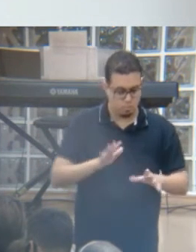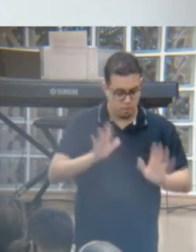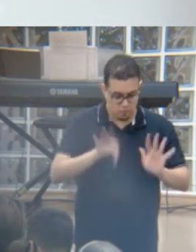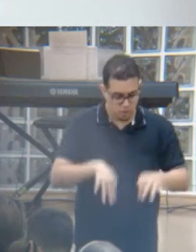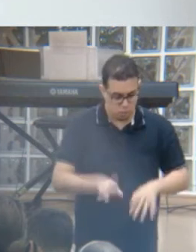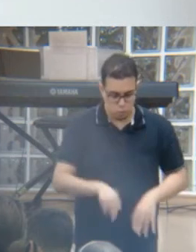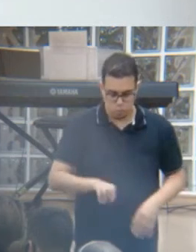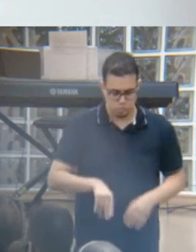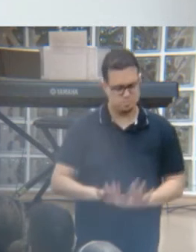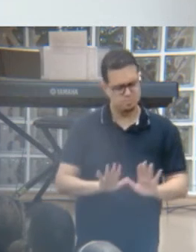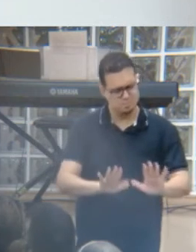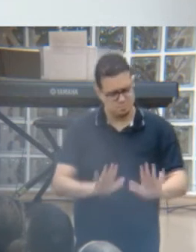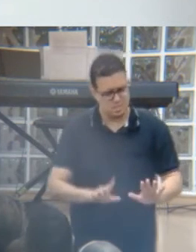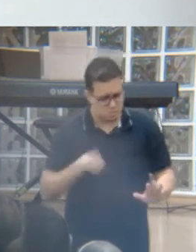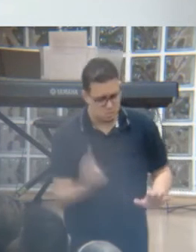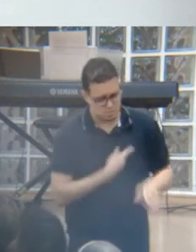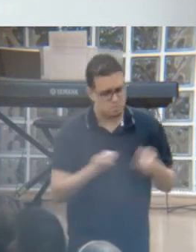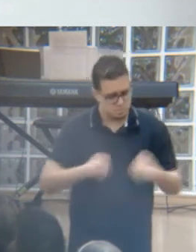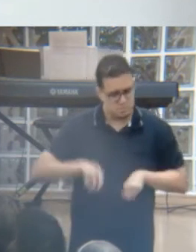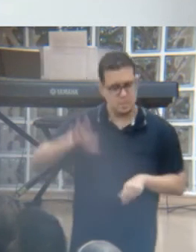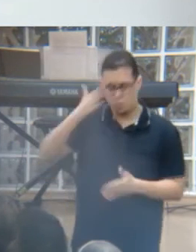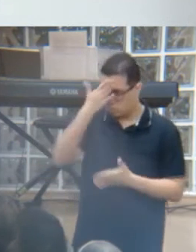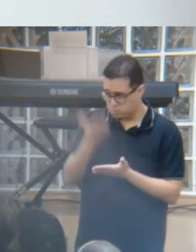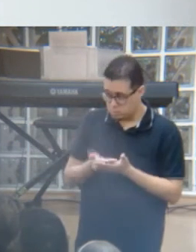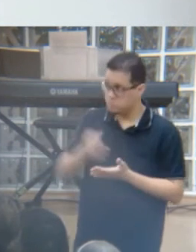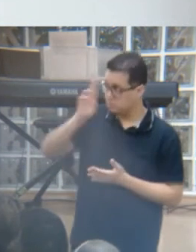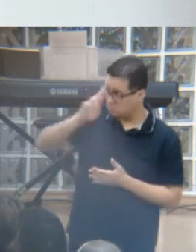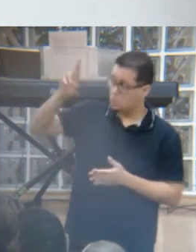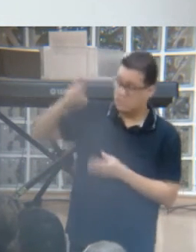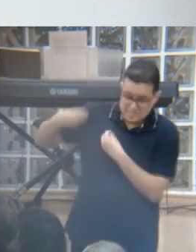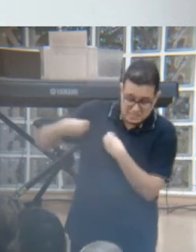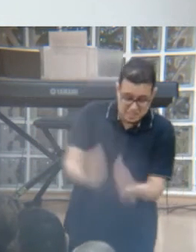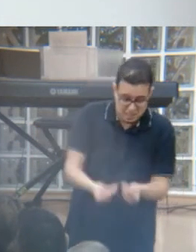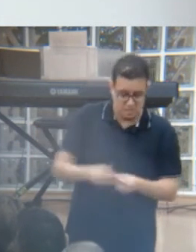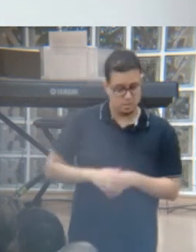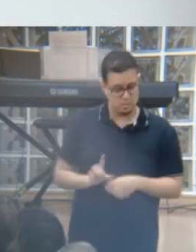aprender a confiar no Deus que provê, no Deus da bênção.